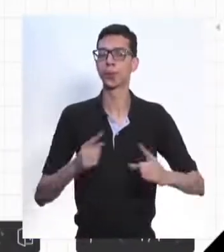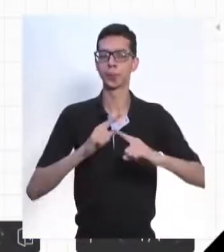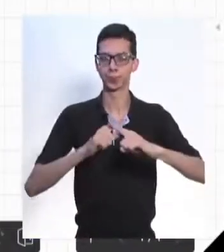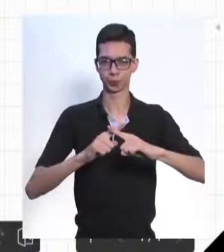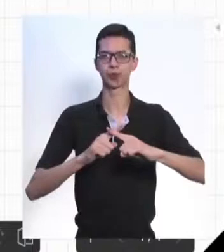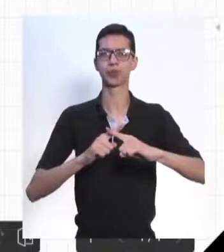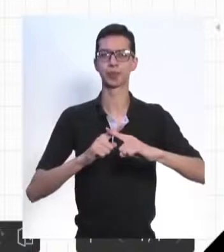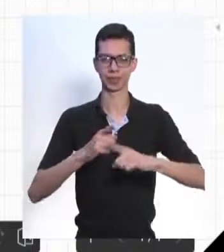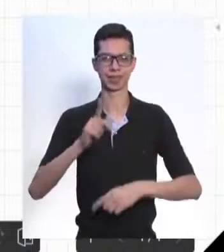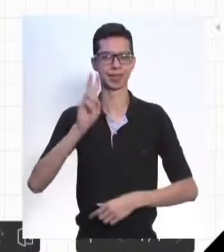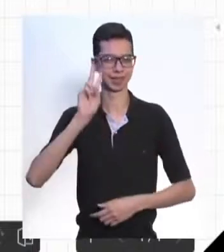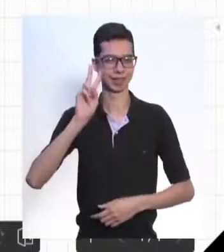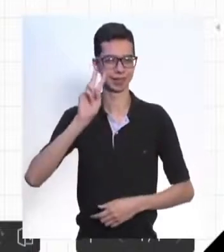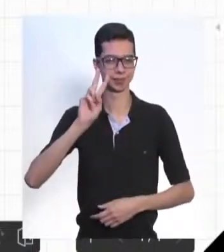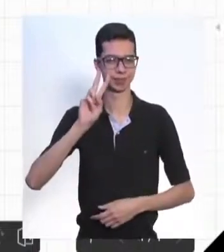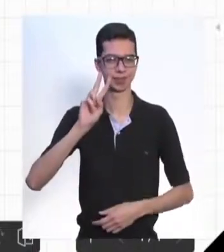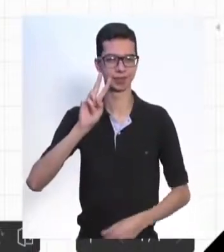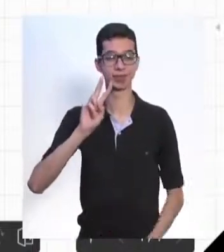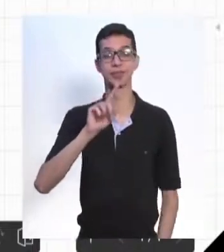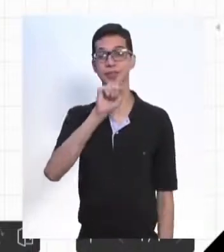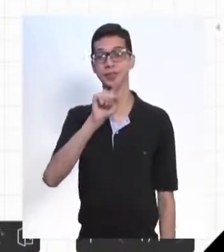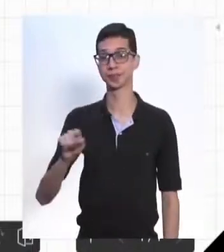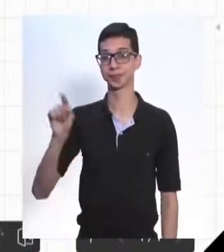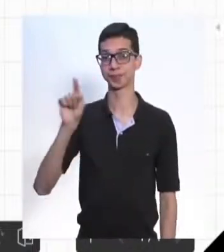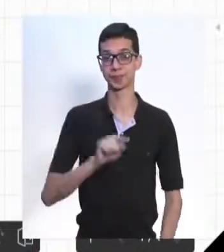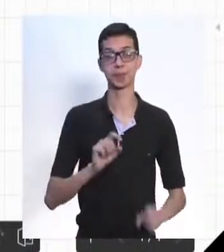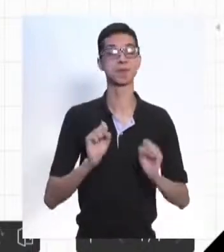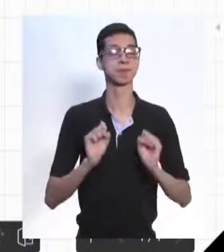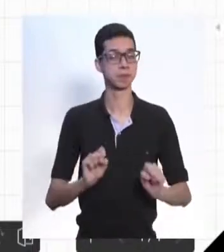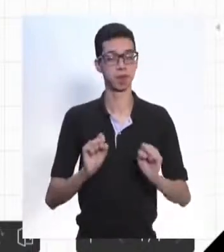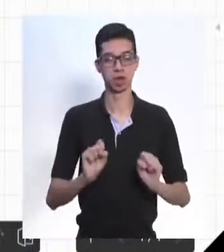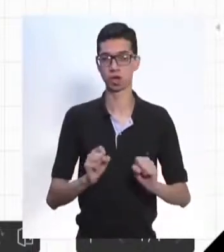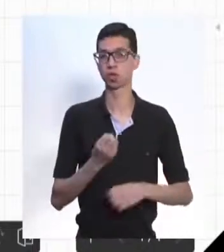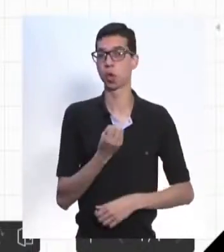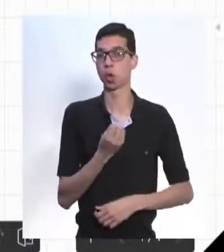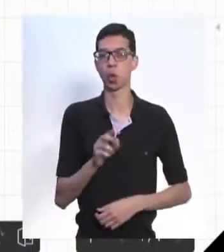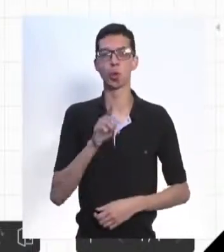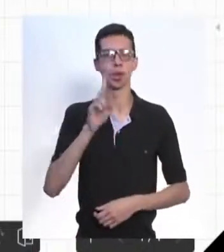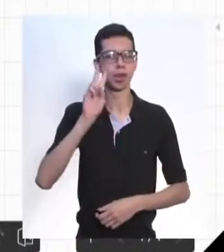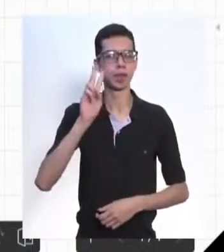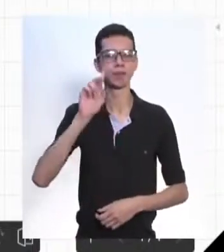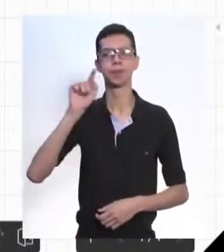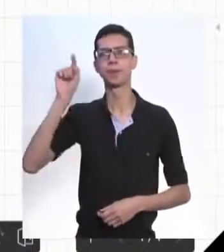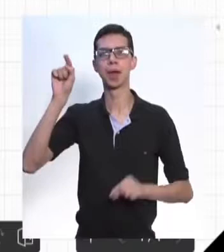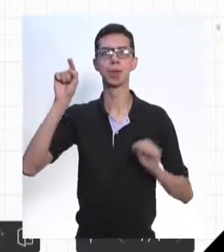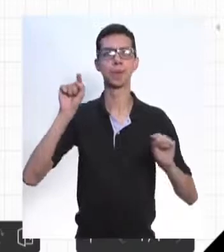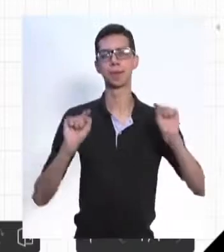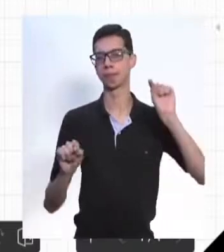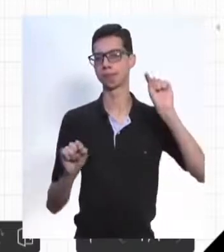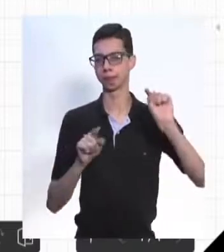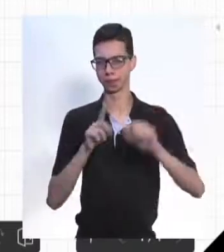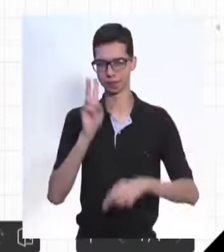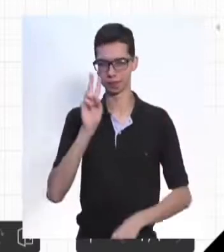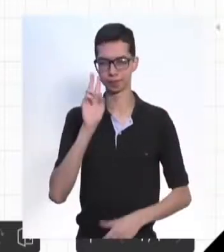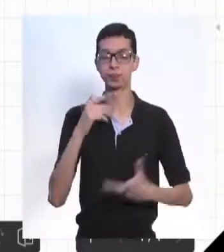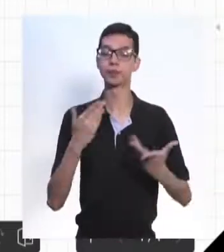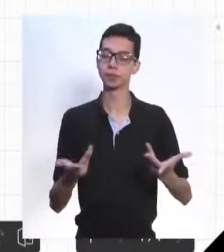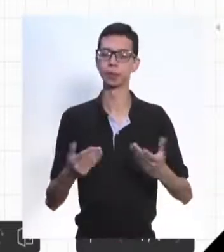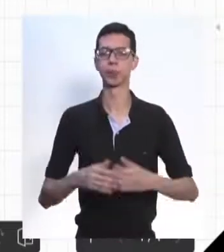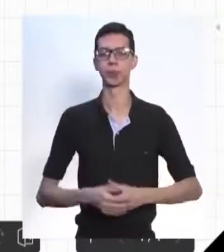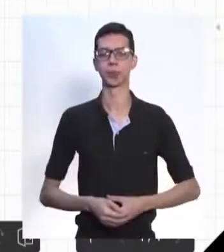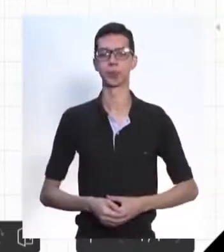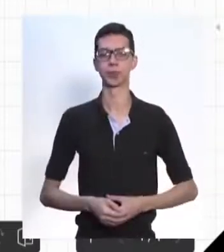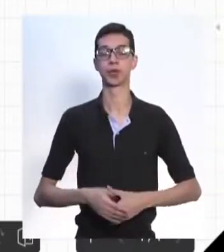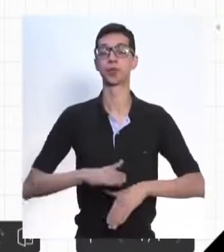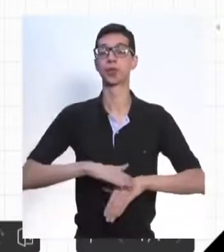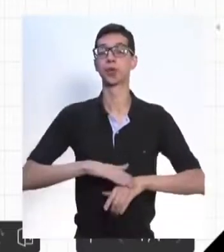meios. Vou ou multiplicar em cruz, multiplicar em x, como vocês acharem melhor. Então eu faço o